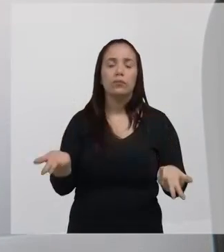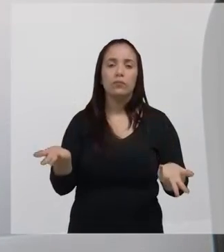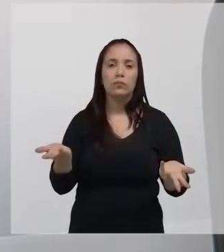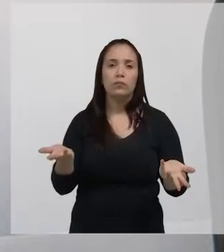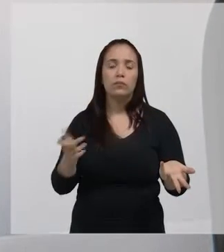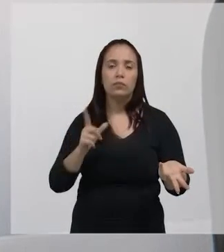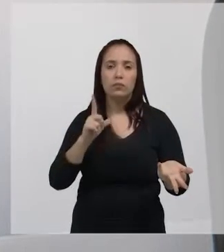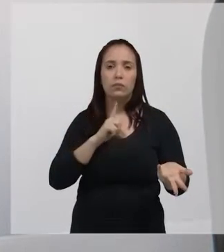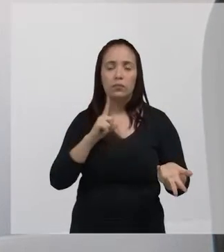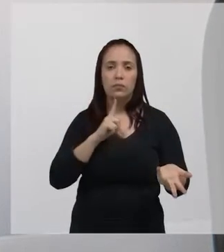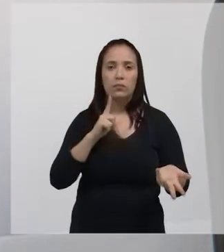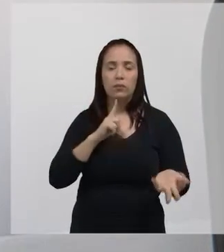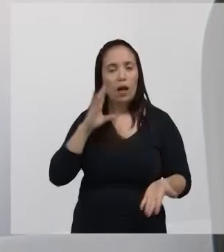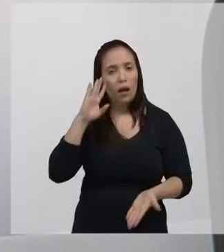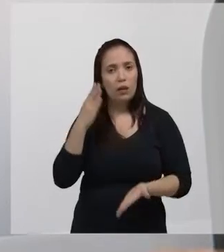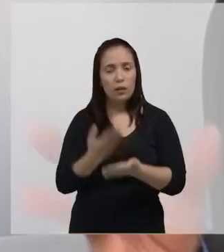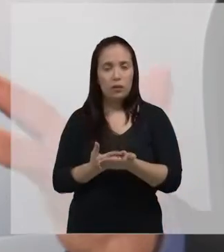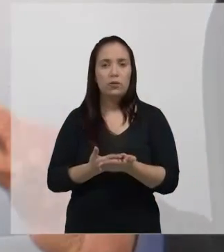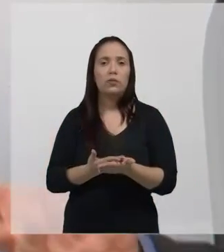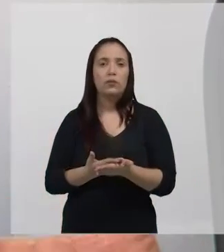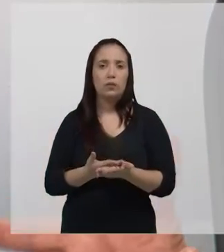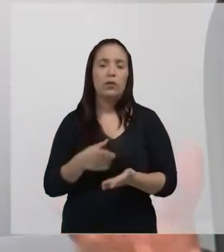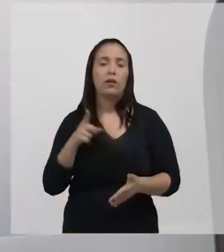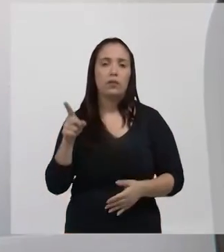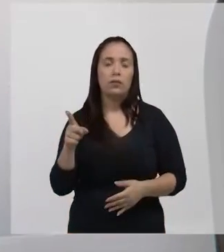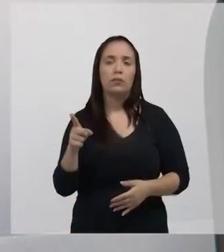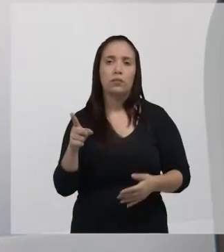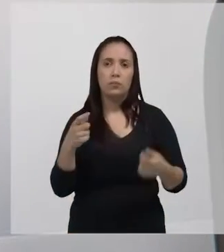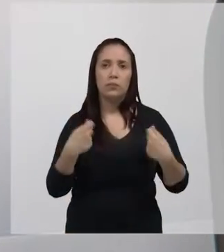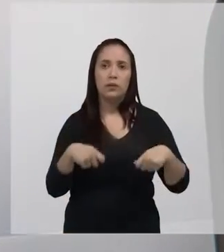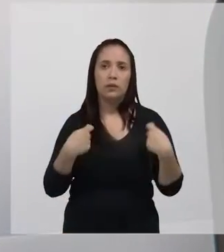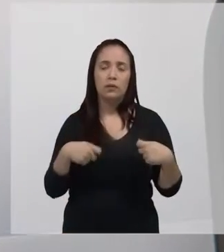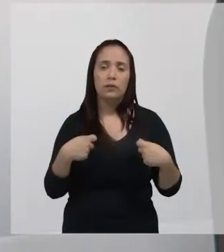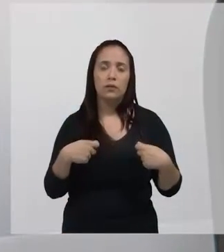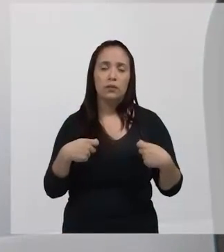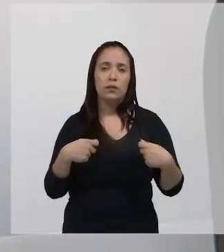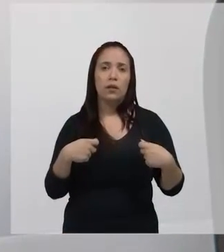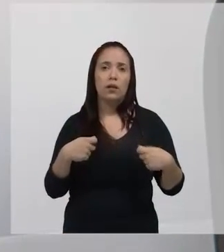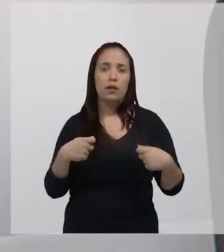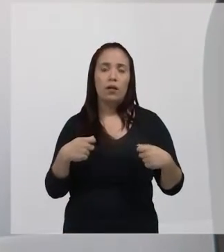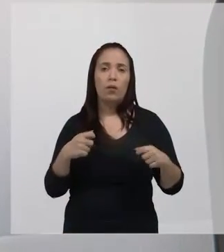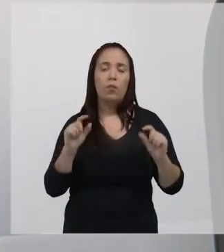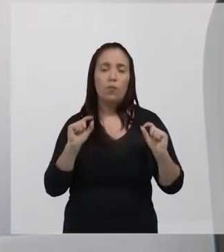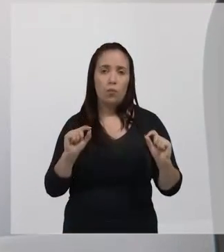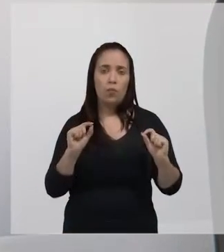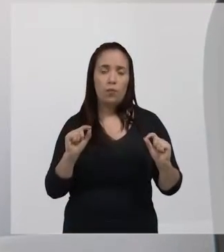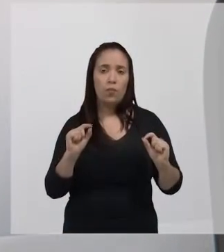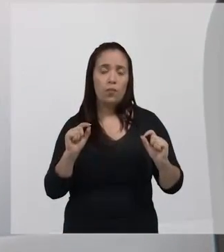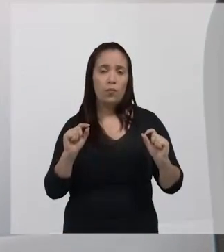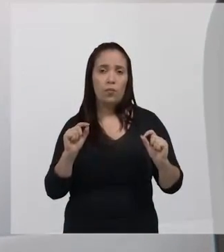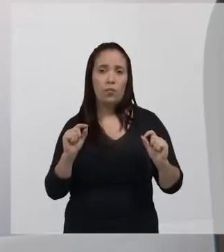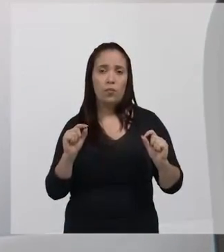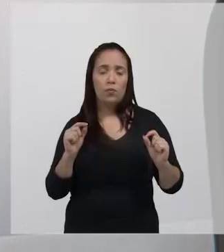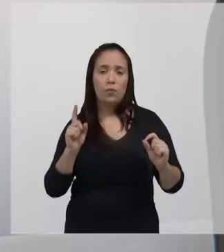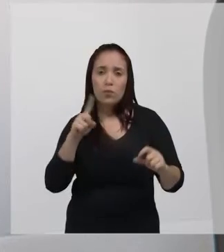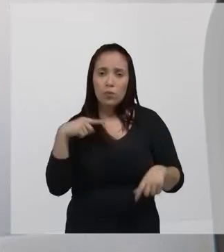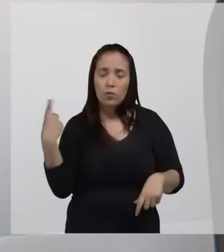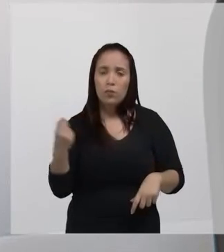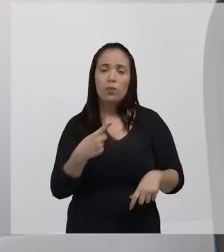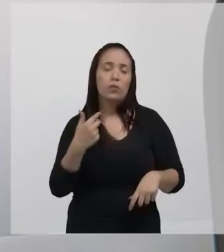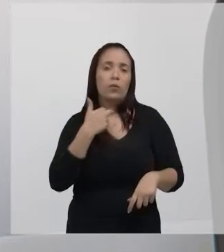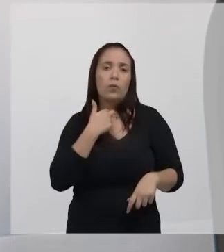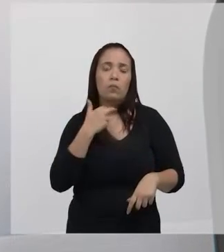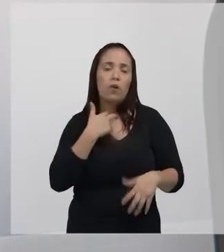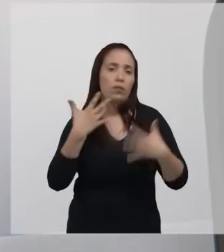Então, eu acredito que o que a gente está dizendo, as oposições o que a gente está dizendo é que precisa, o que a gente está dizendo claramente, que